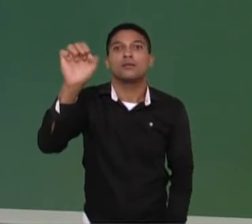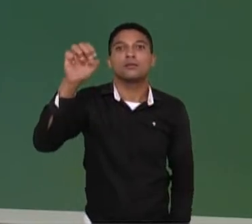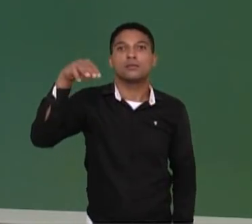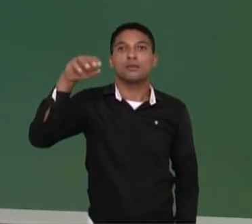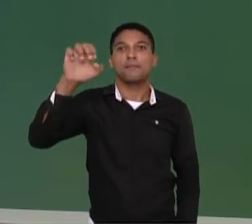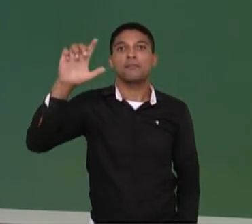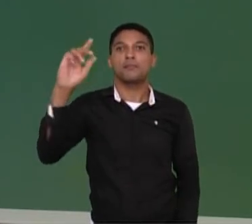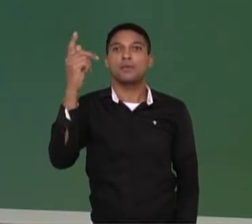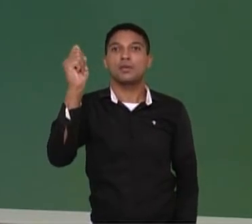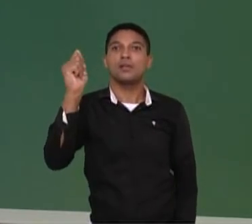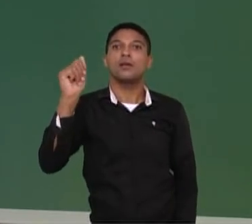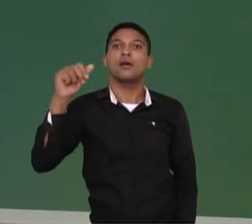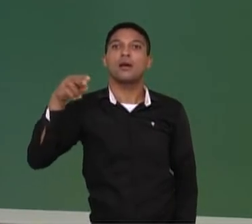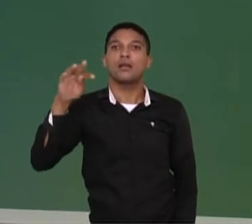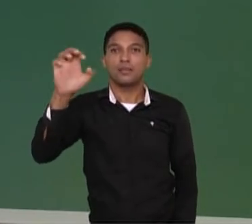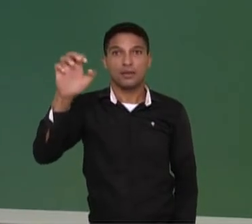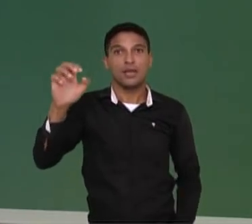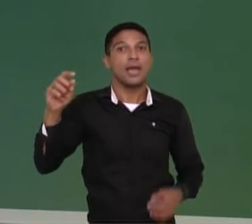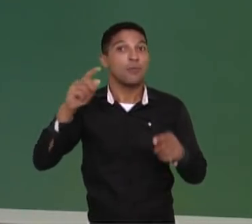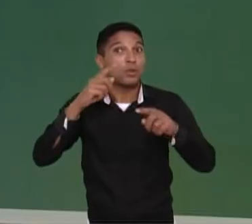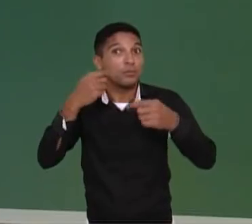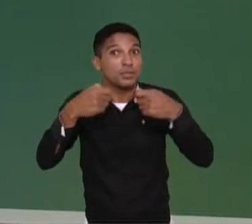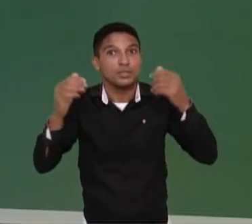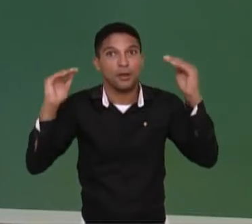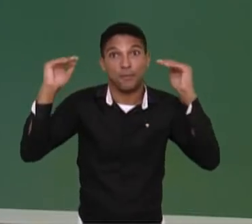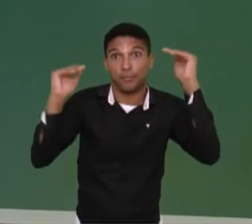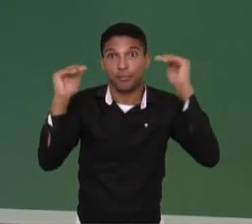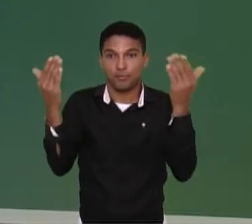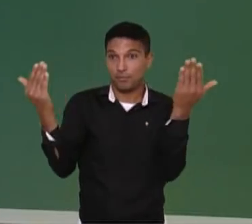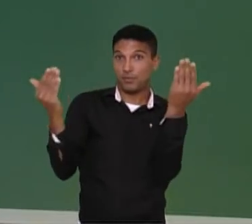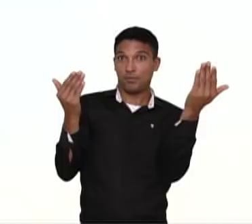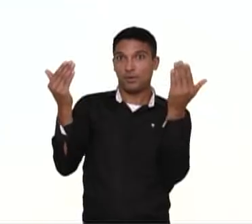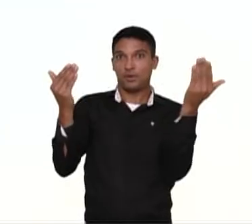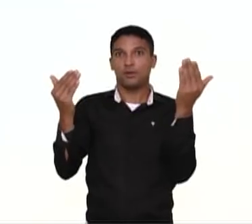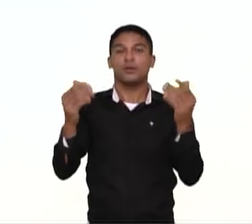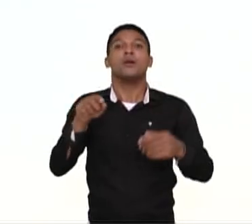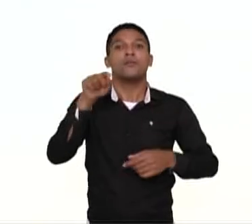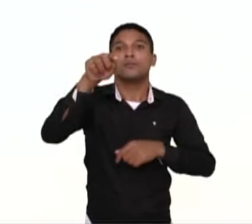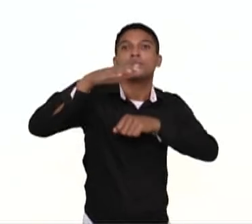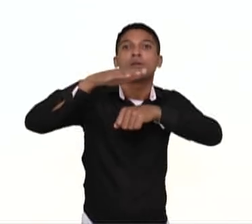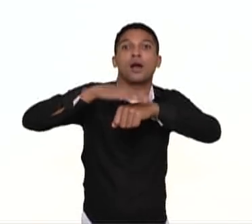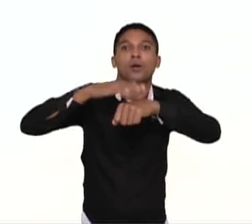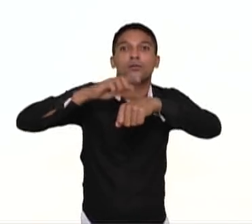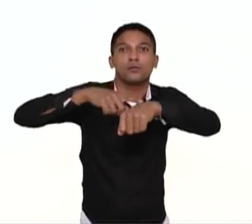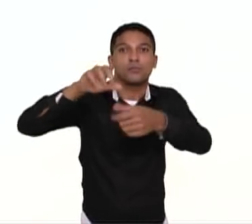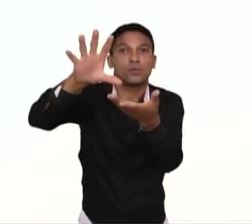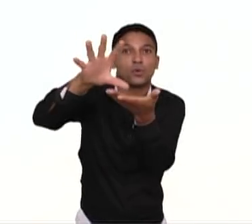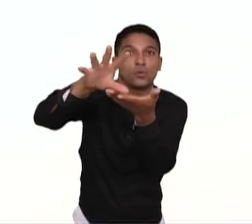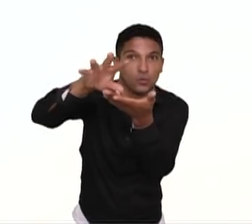comparar, ok? Então, um tempinho para vocês copiar, bem rapidinho, e nós já voltamos com a solução também.